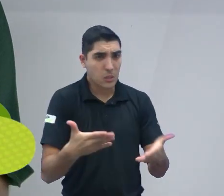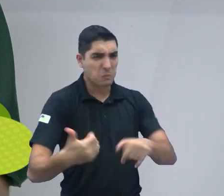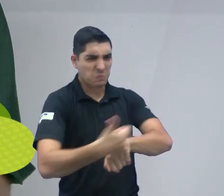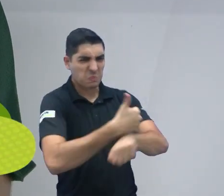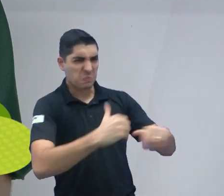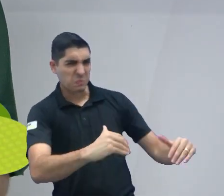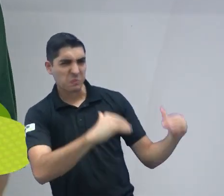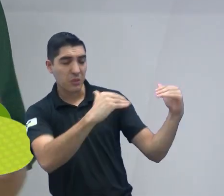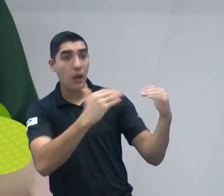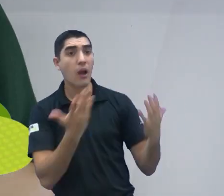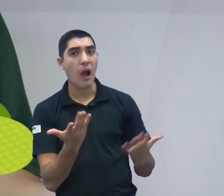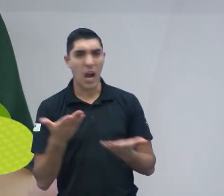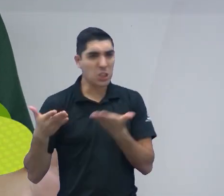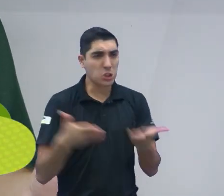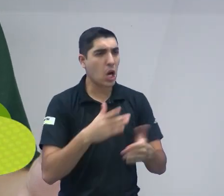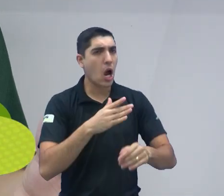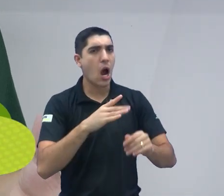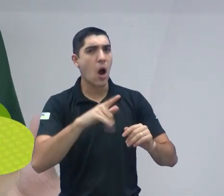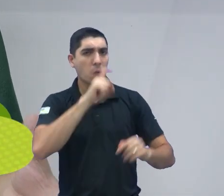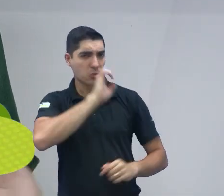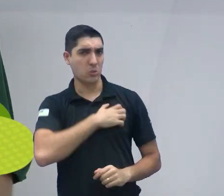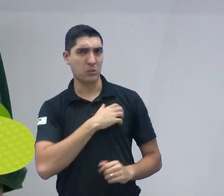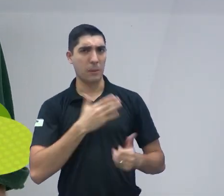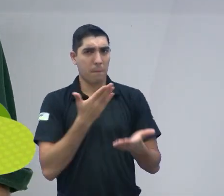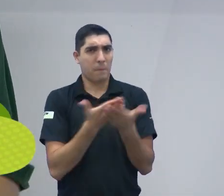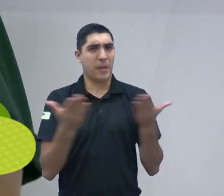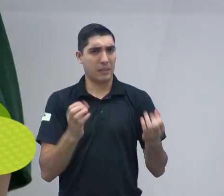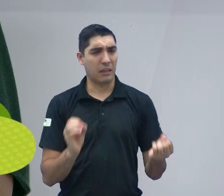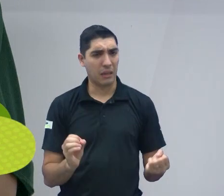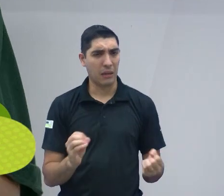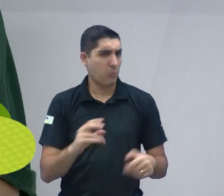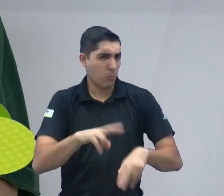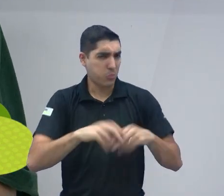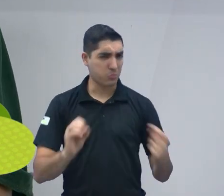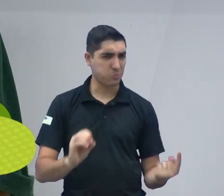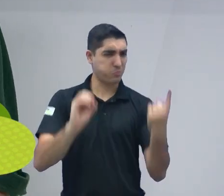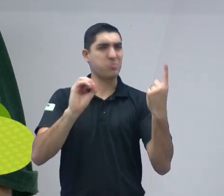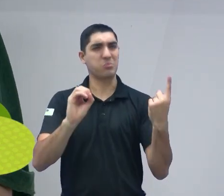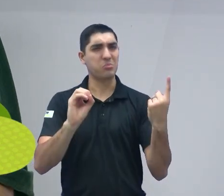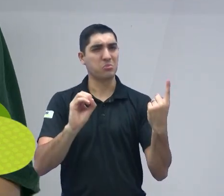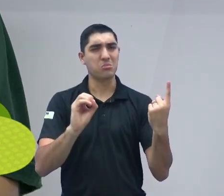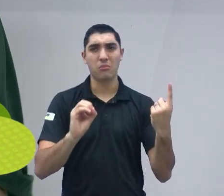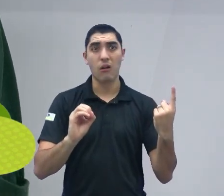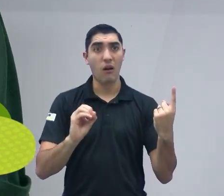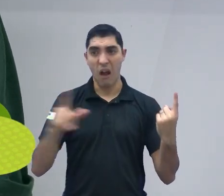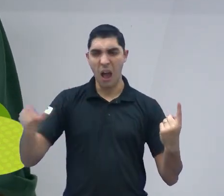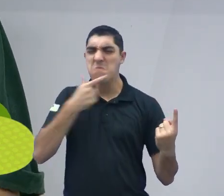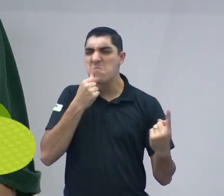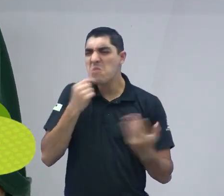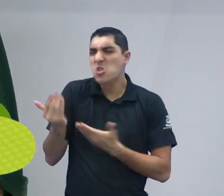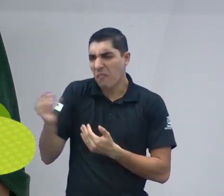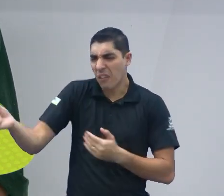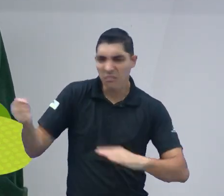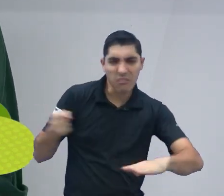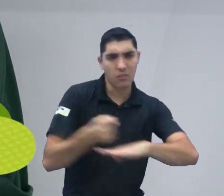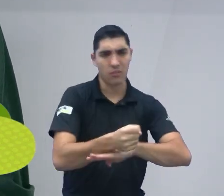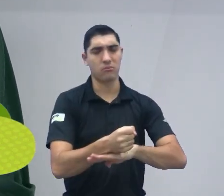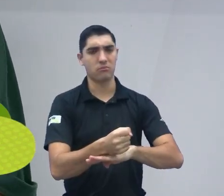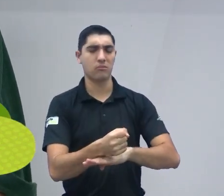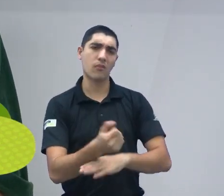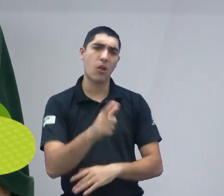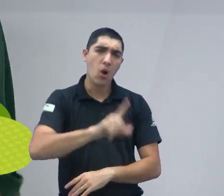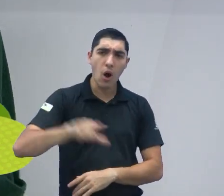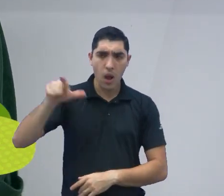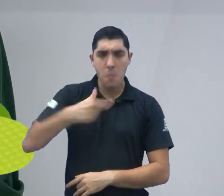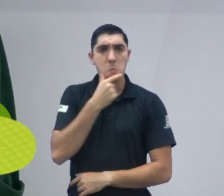coloca ele. O São José não montou o elenco para disputar a Série A2 porque o esquerda, ótimo, a entrada dele é muito bacana, ele merece, ele é um jogador que tem muito talento,